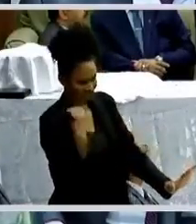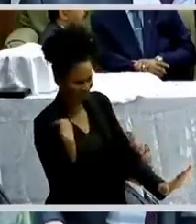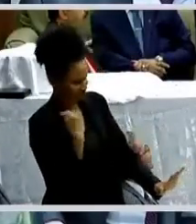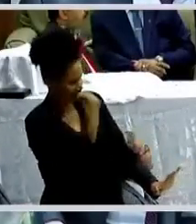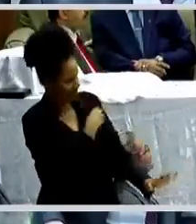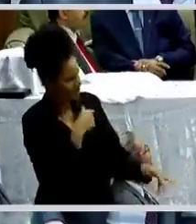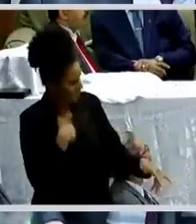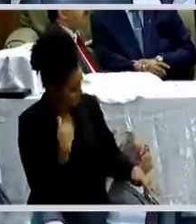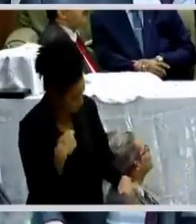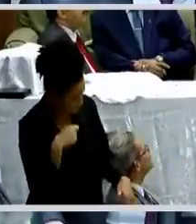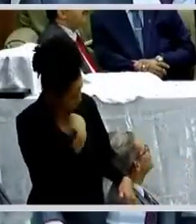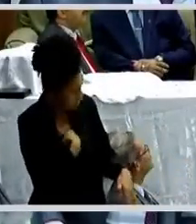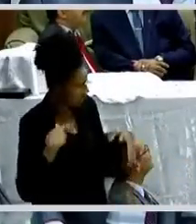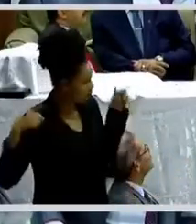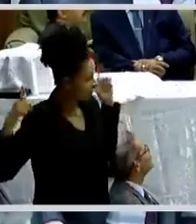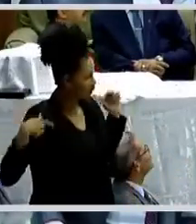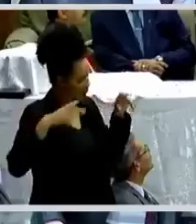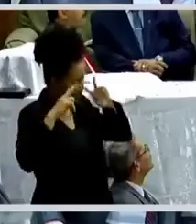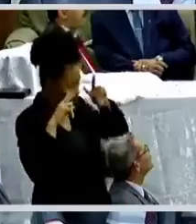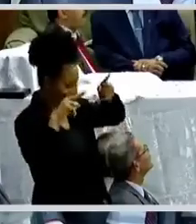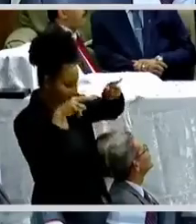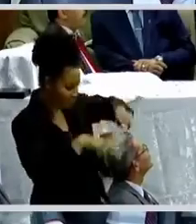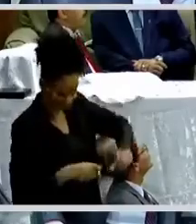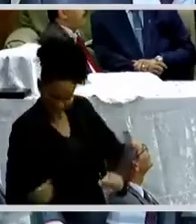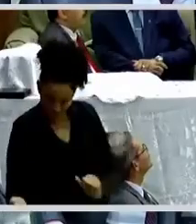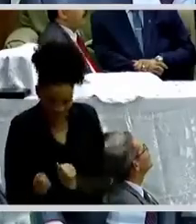Gabriel, que assisto diante de Deus.